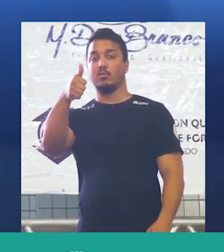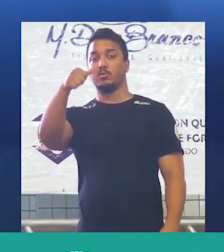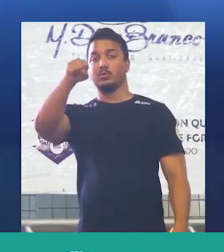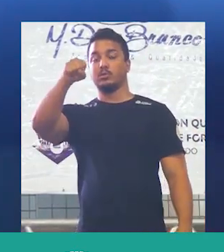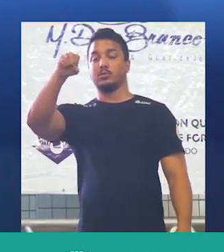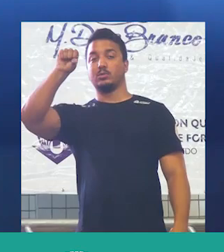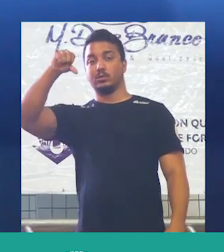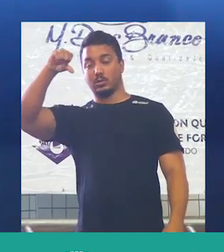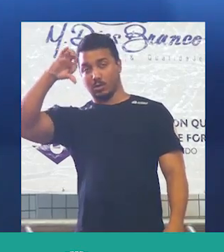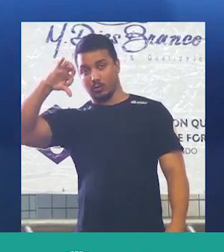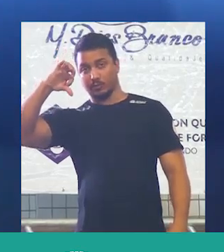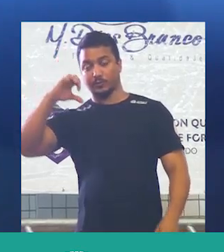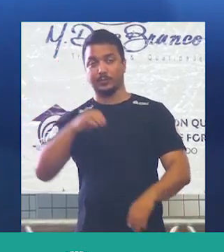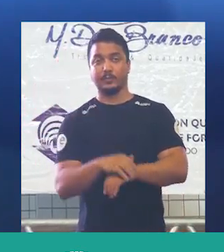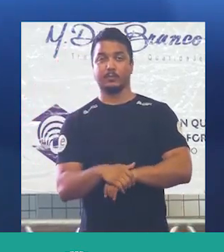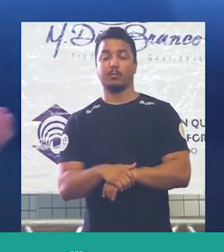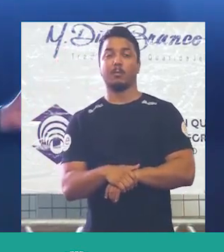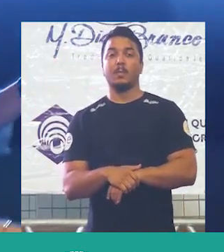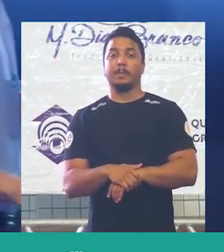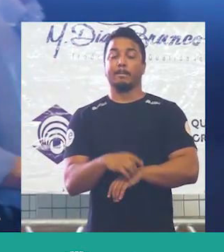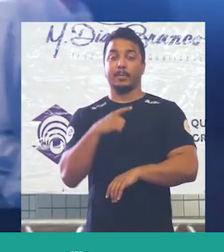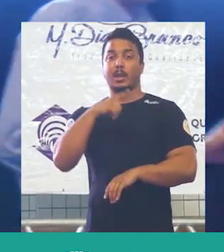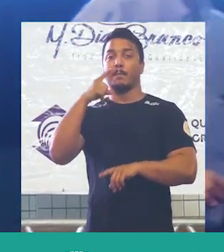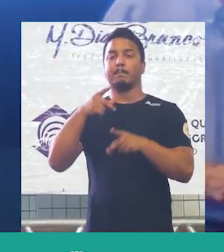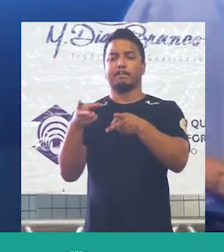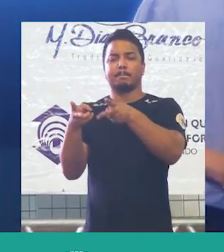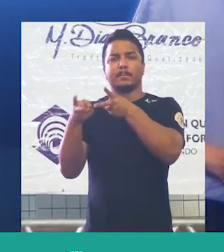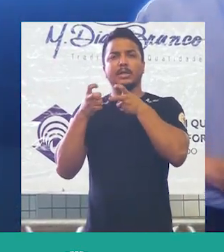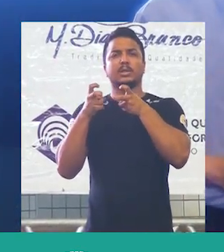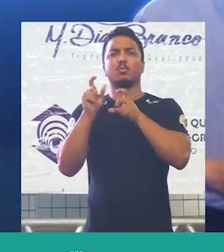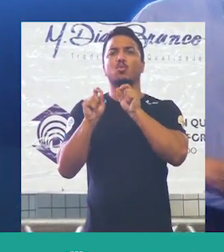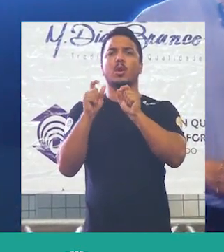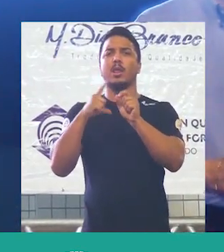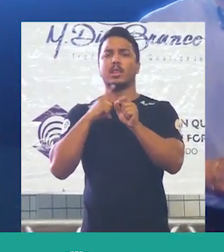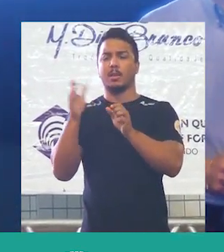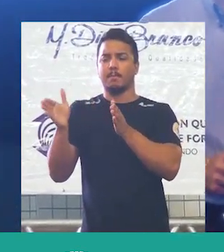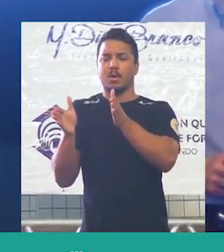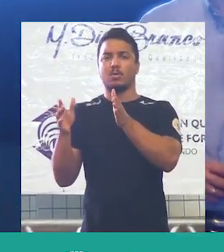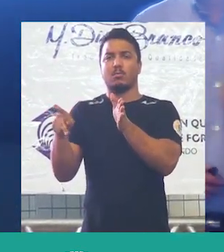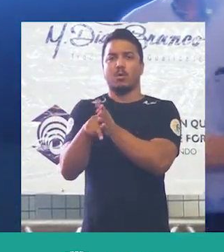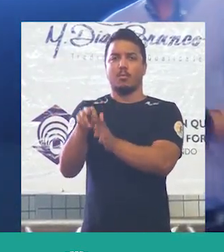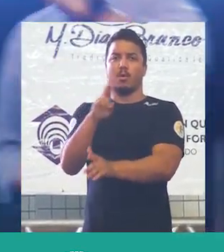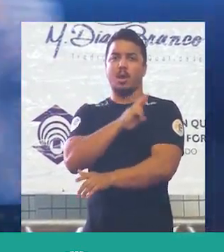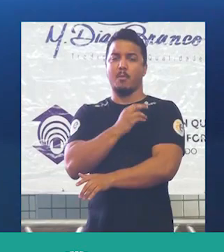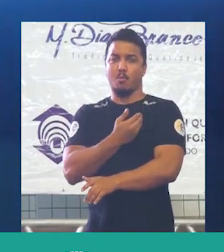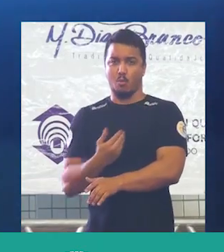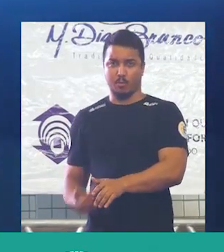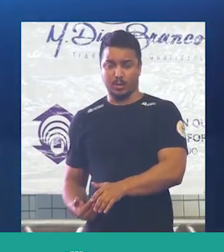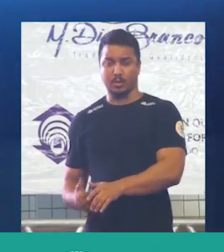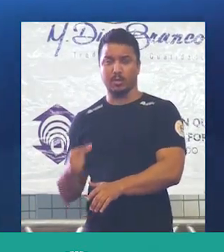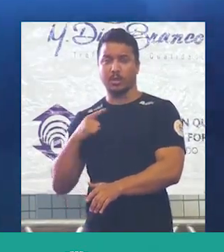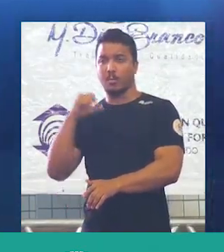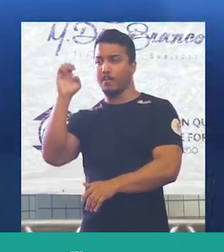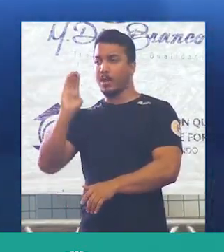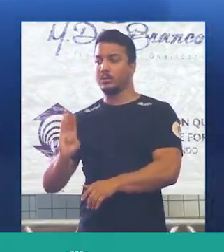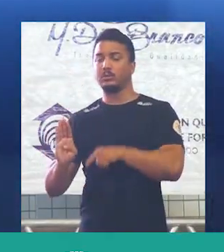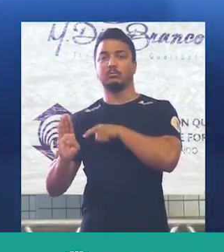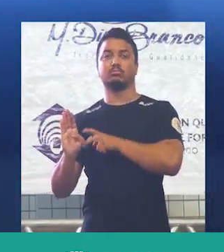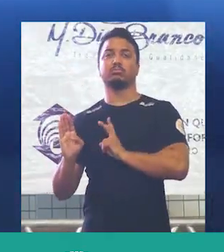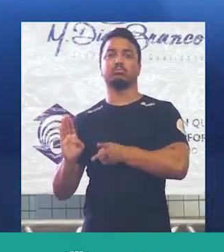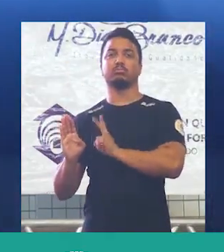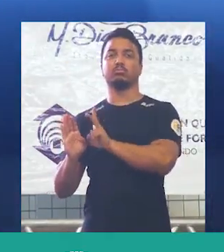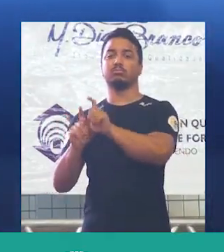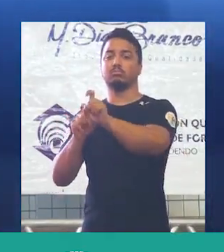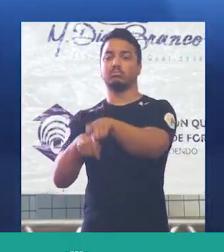depois. Porém, o que a gente vai perceber é que mesmo na República, o Brasil permaneceu